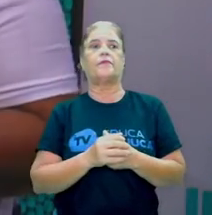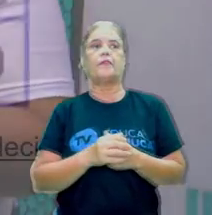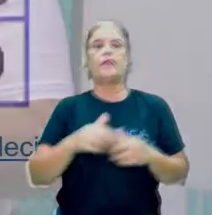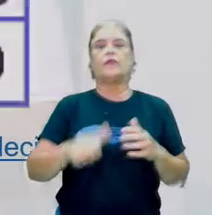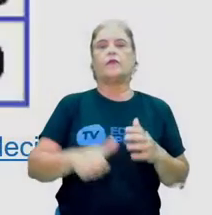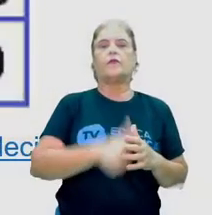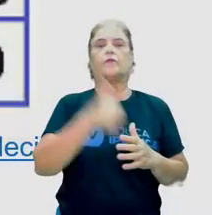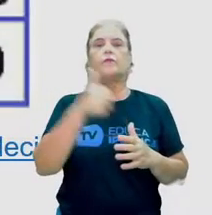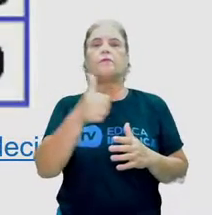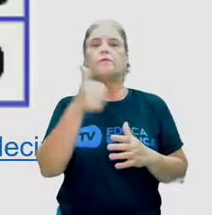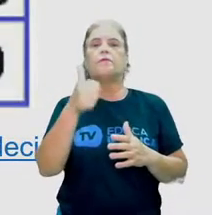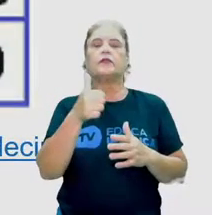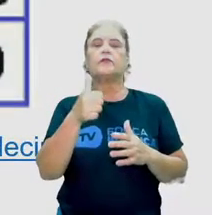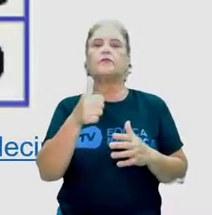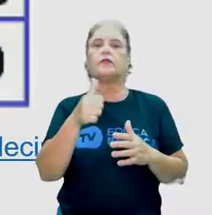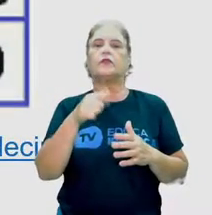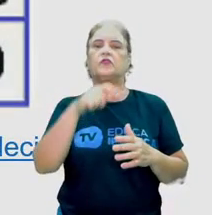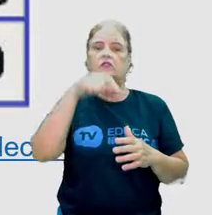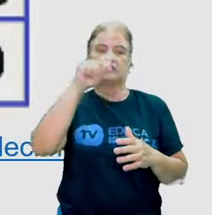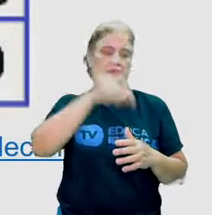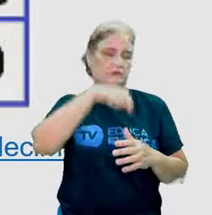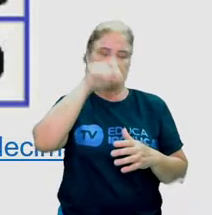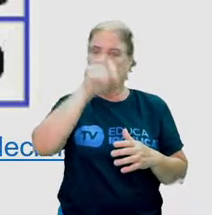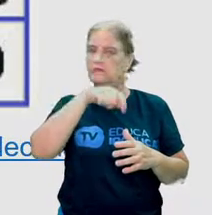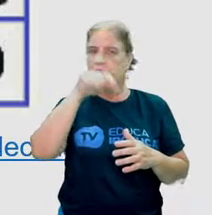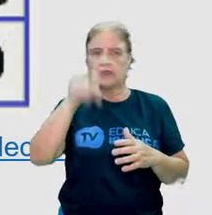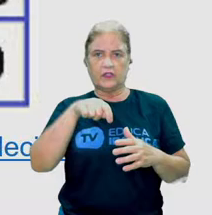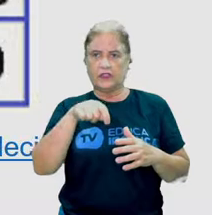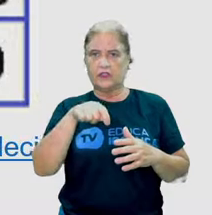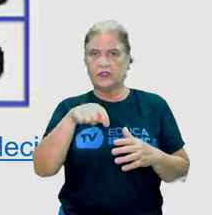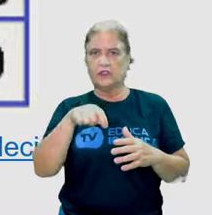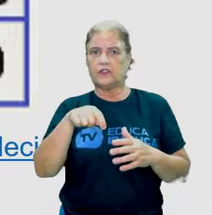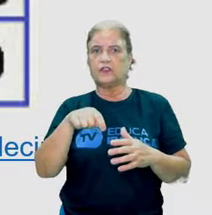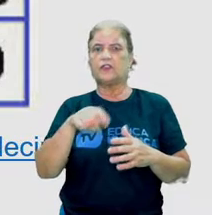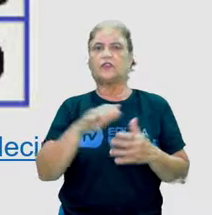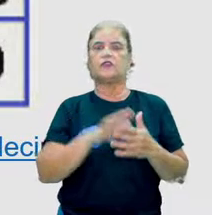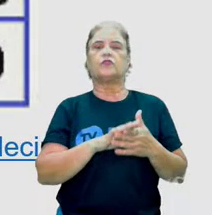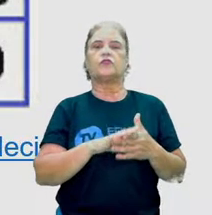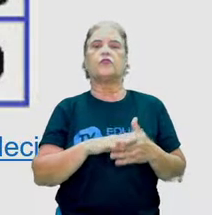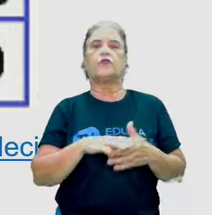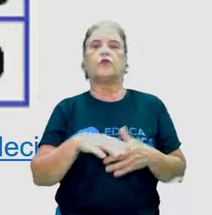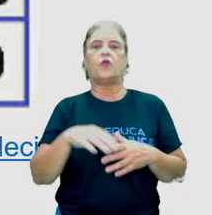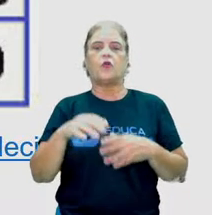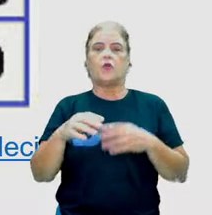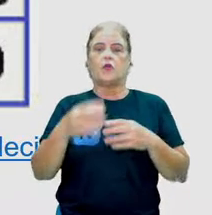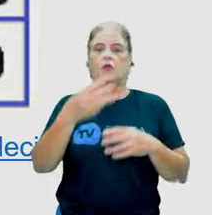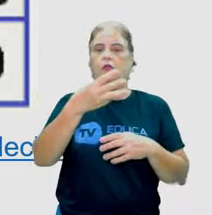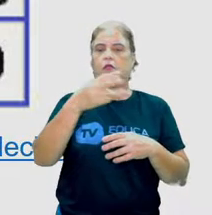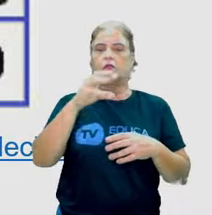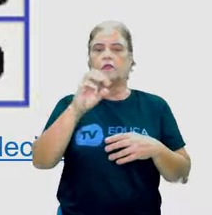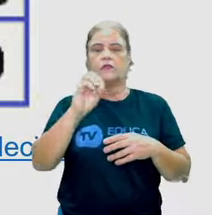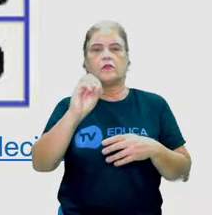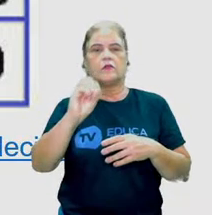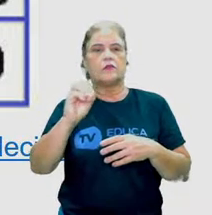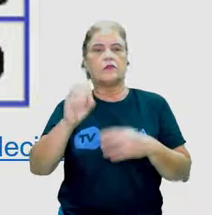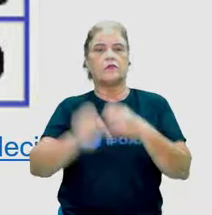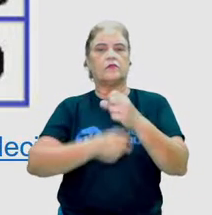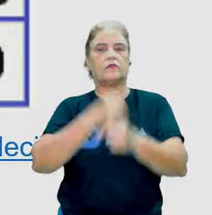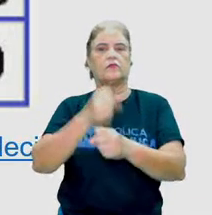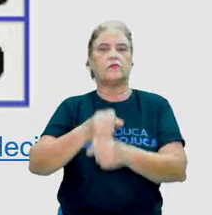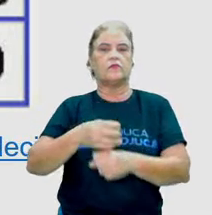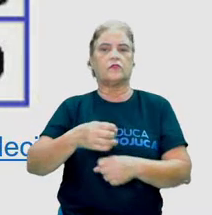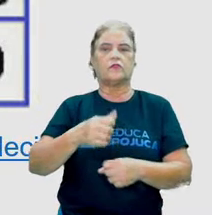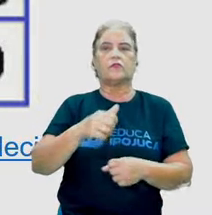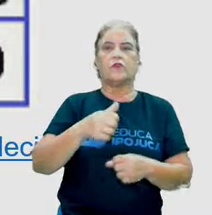Primeiro surgiram alguns rabiscos feitos pelos povos hindus há 300 anos antes de Cristo. Em